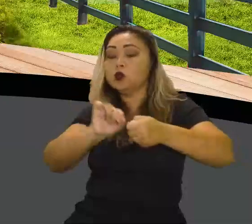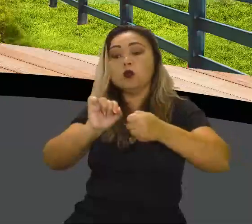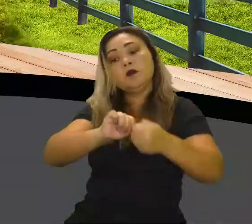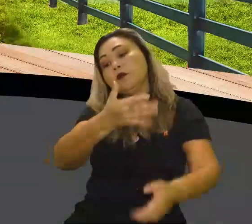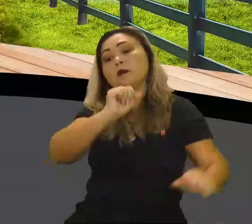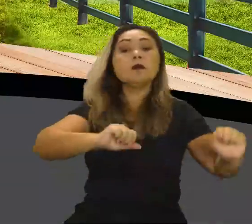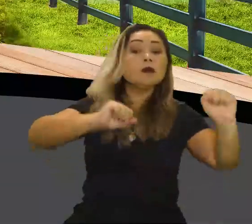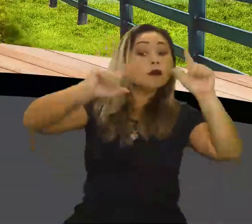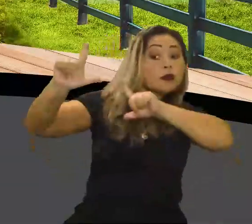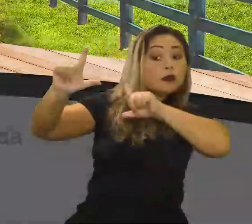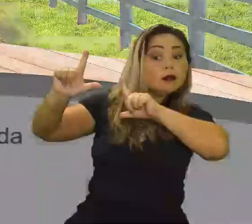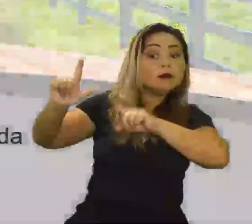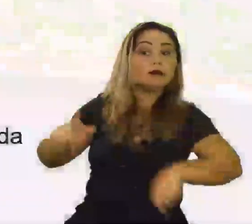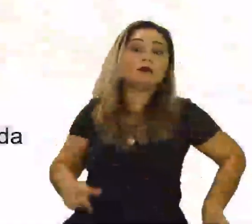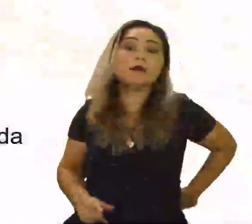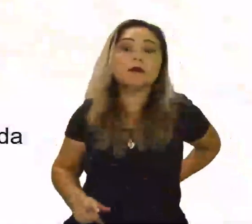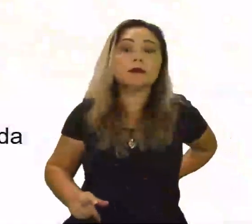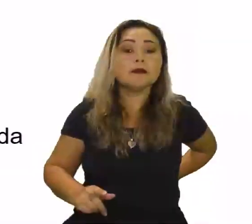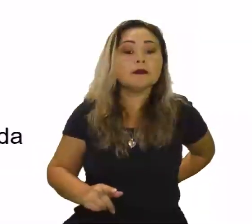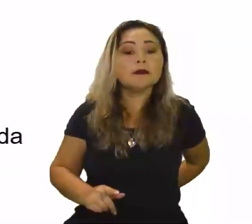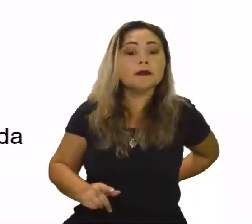na tela, meus queridos.